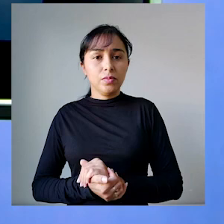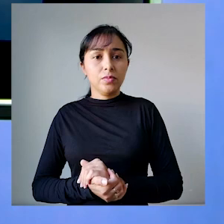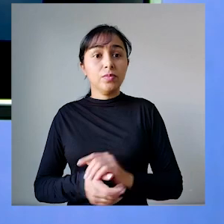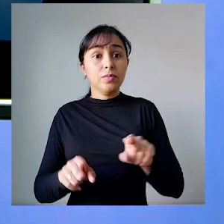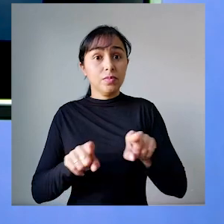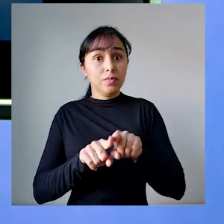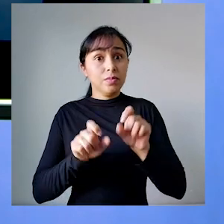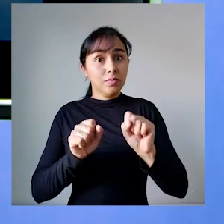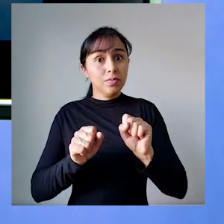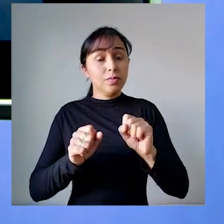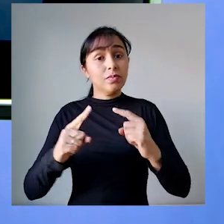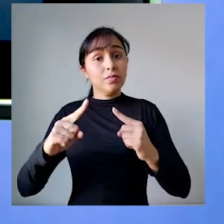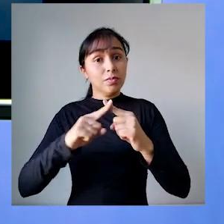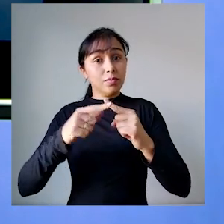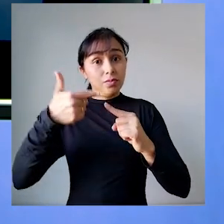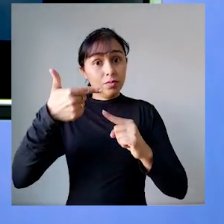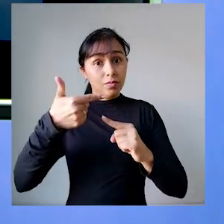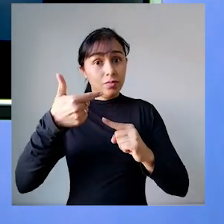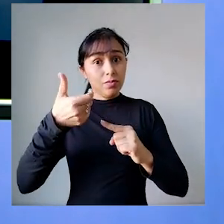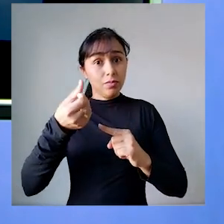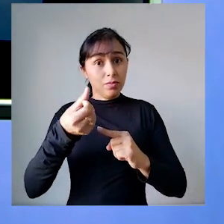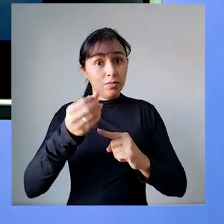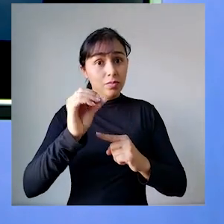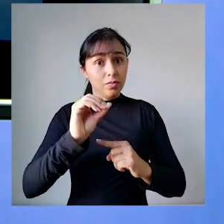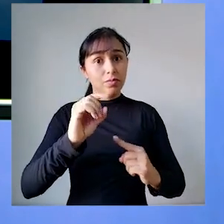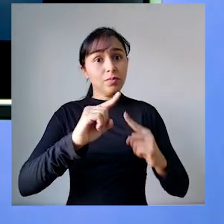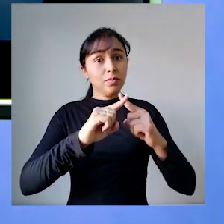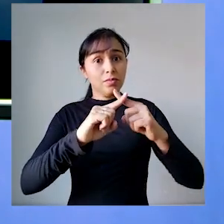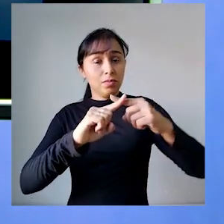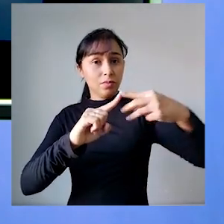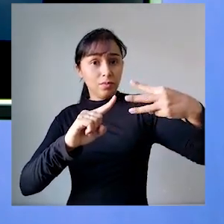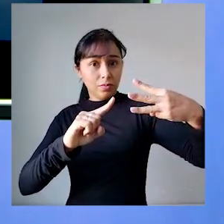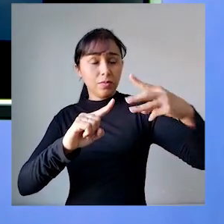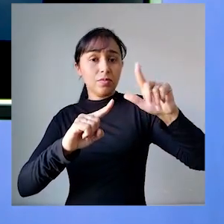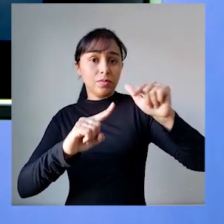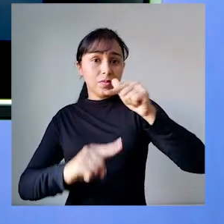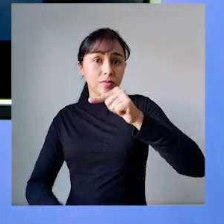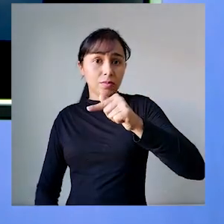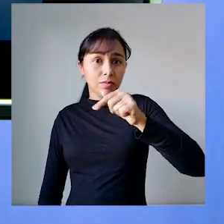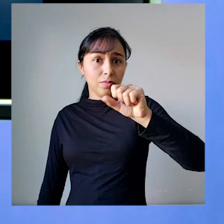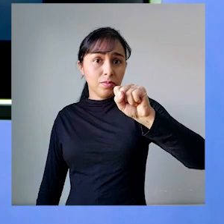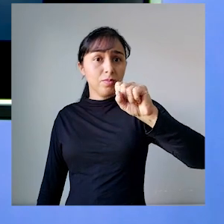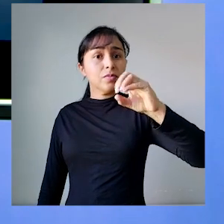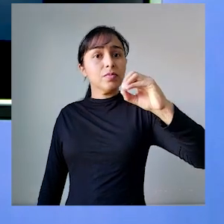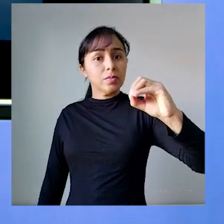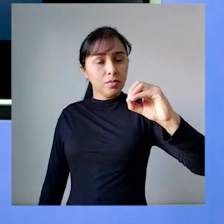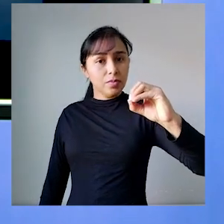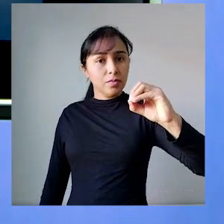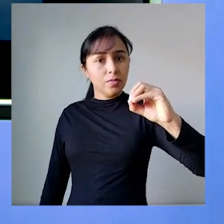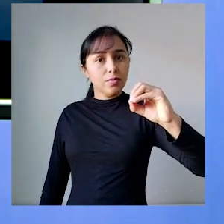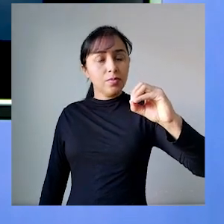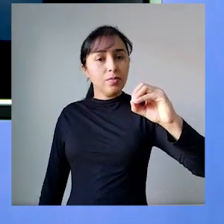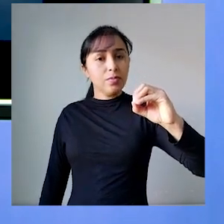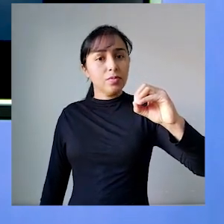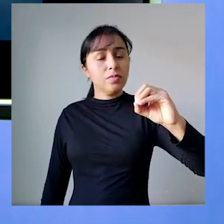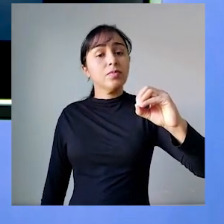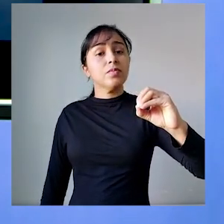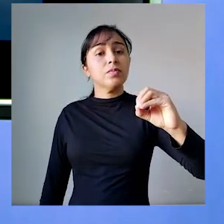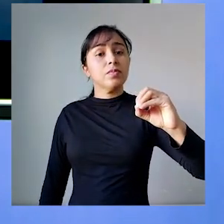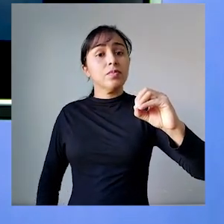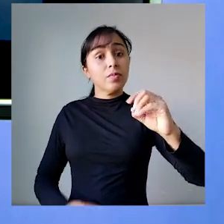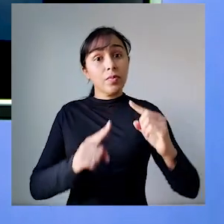E eu posso multiplicar 260 vezes 3, dá 780. E